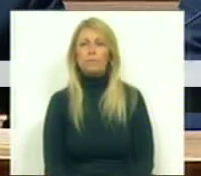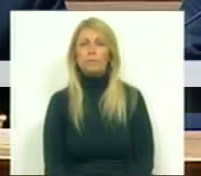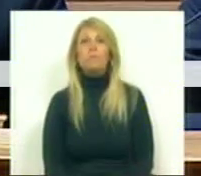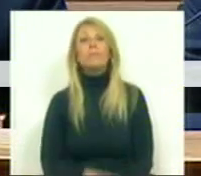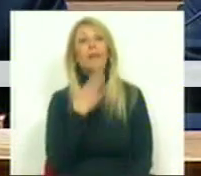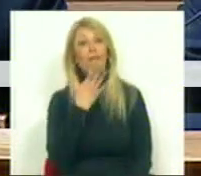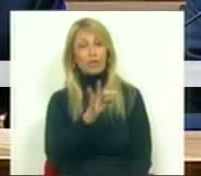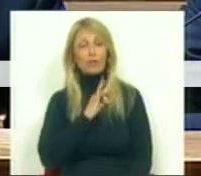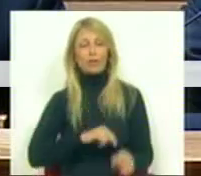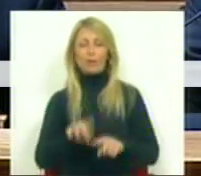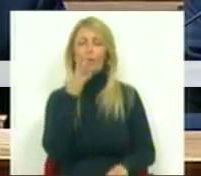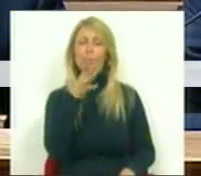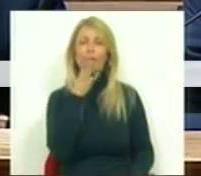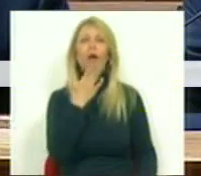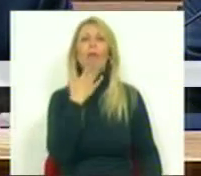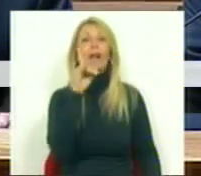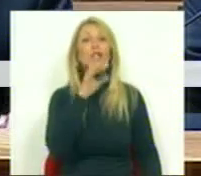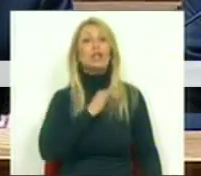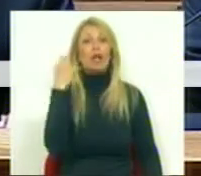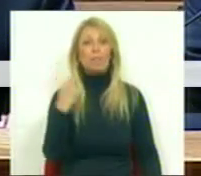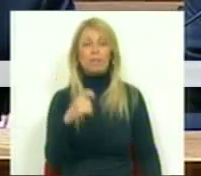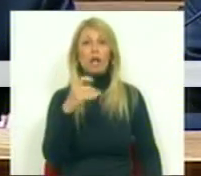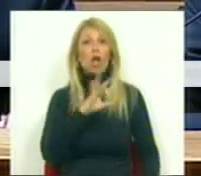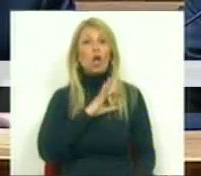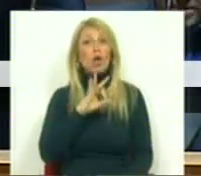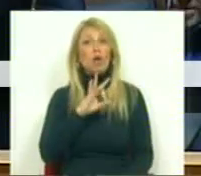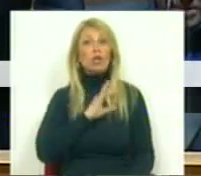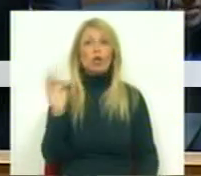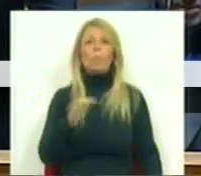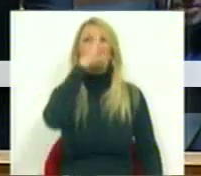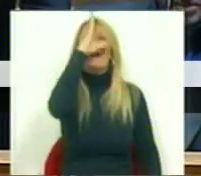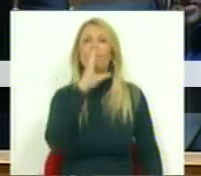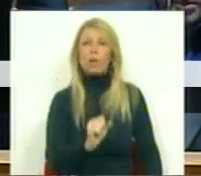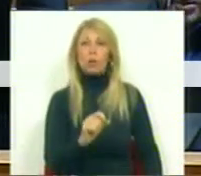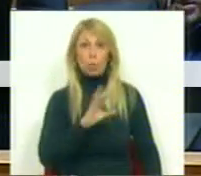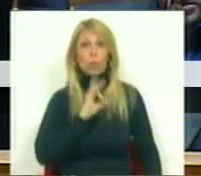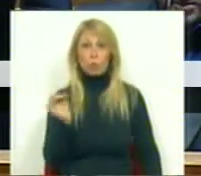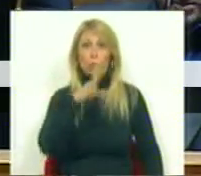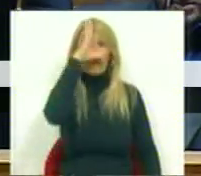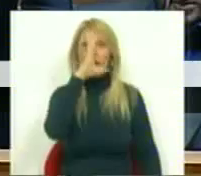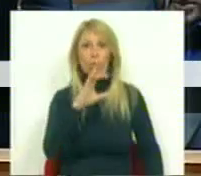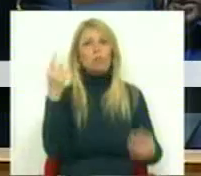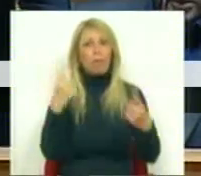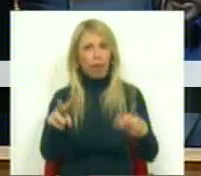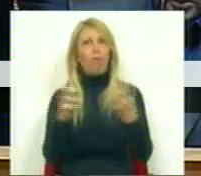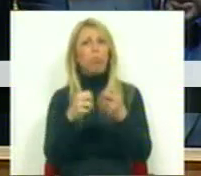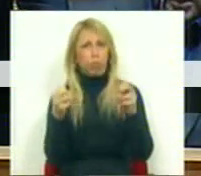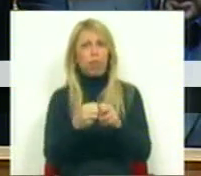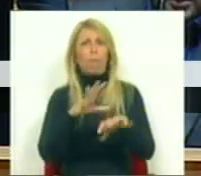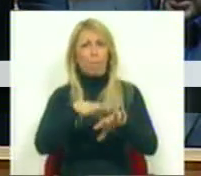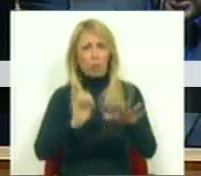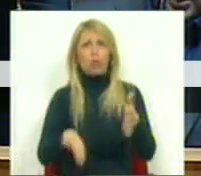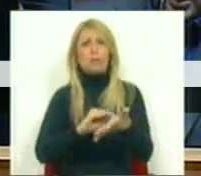Faz favor, Sr. Deputado. Muito obrigado, Sra. Presidente. Sr. Primeiro-Ministro, o Sr. Primeiro-Ministro tem um problema com os secretários de